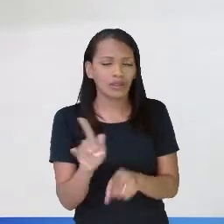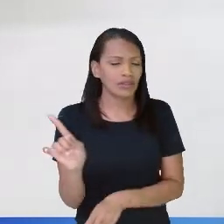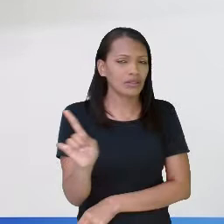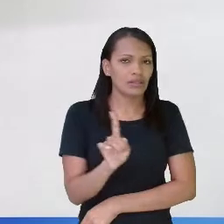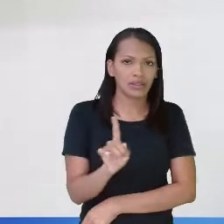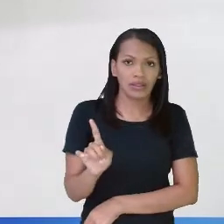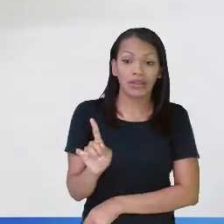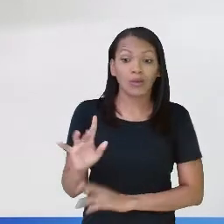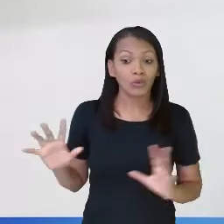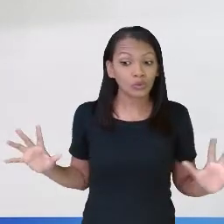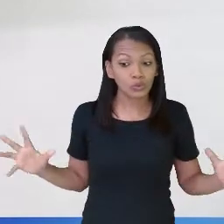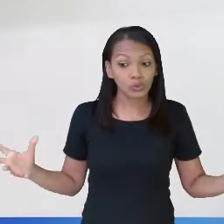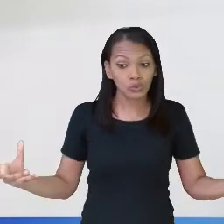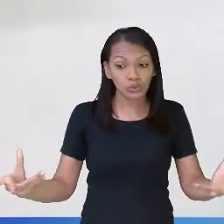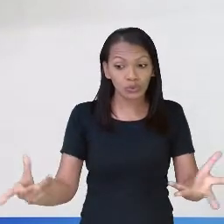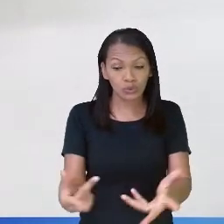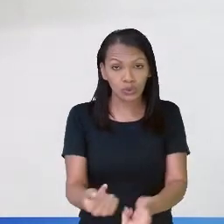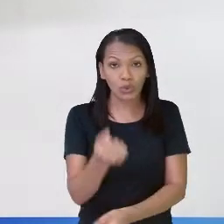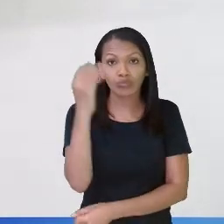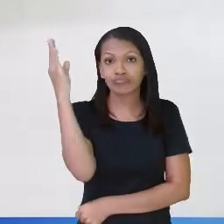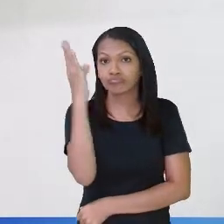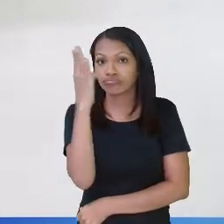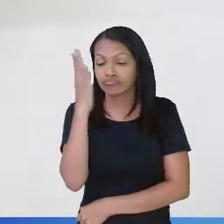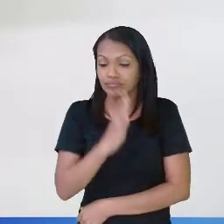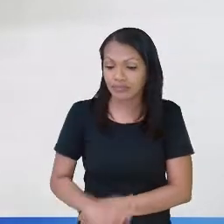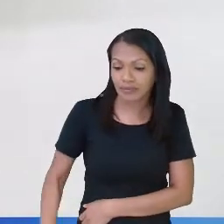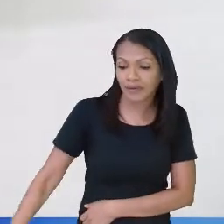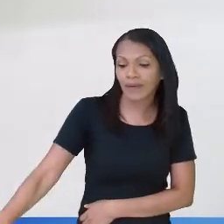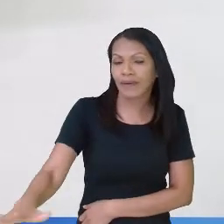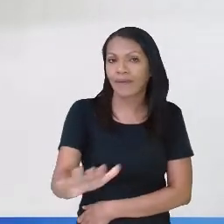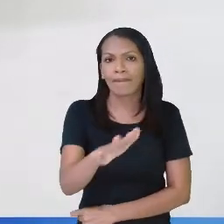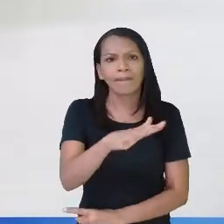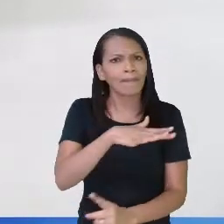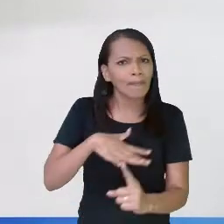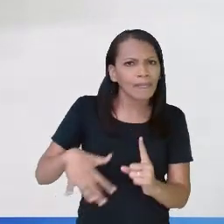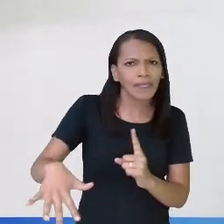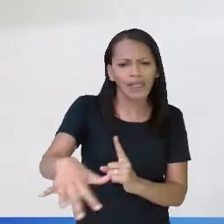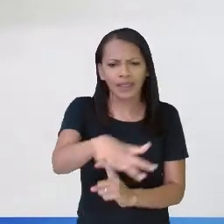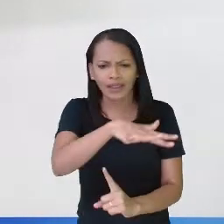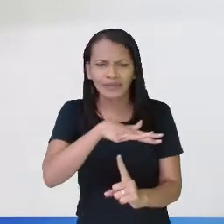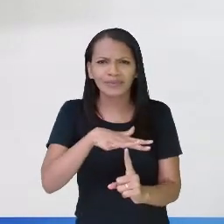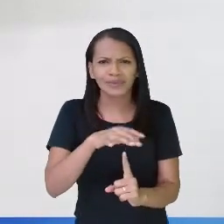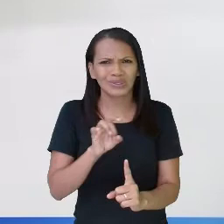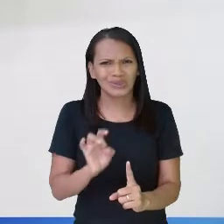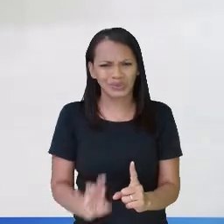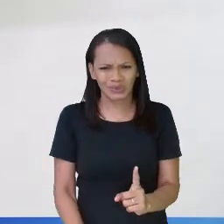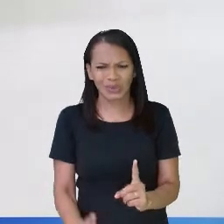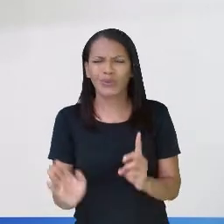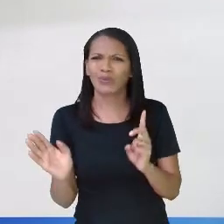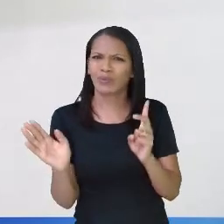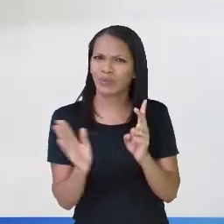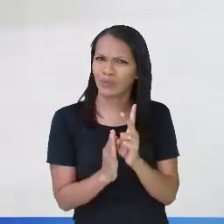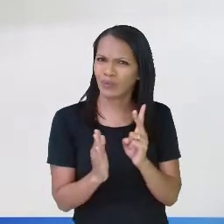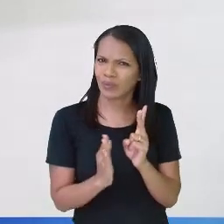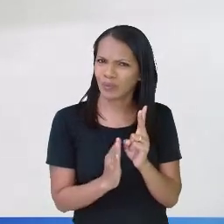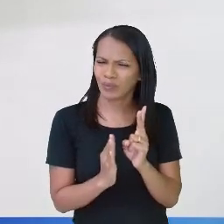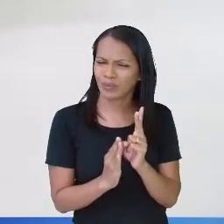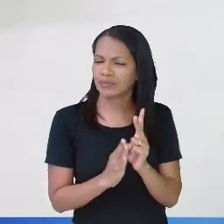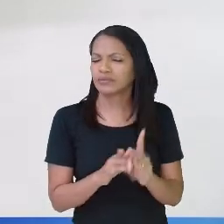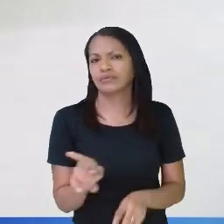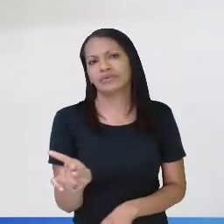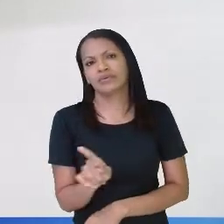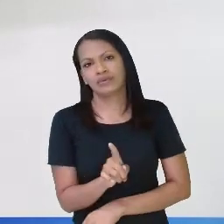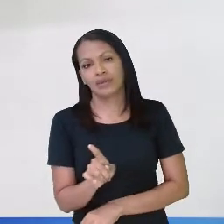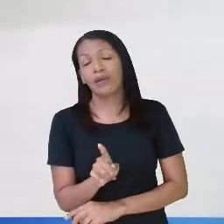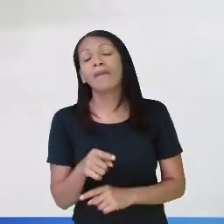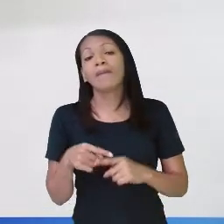é verdade. Toda a riqueza, né, do meio ambiente aí não é só para o bem-estar dos indígenas, mas para nosso